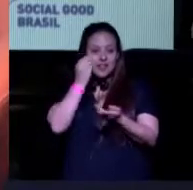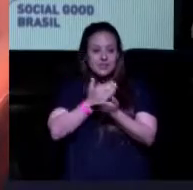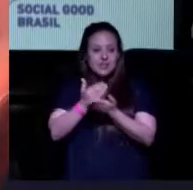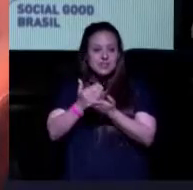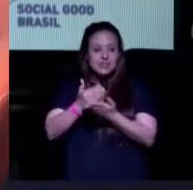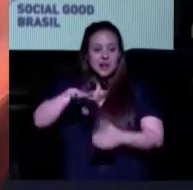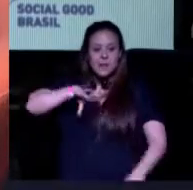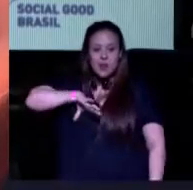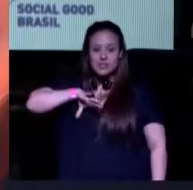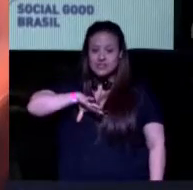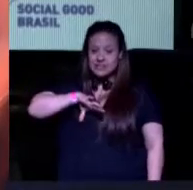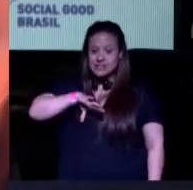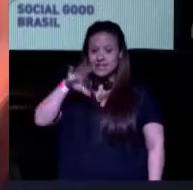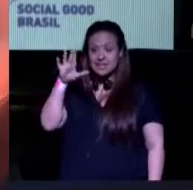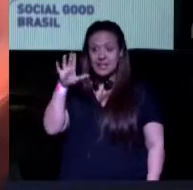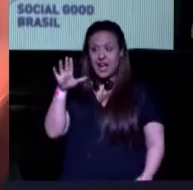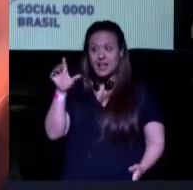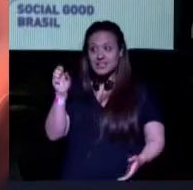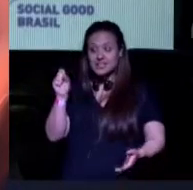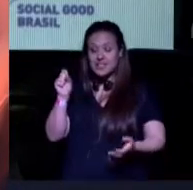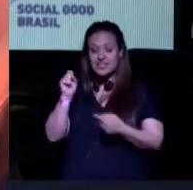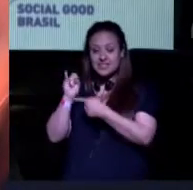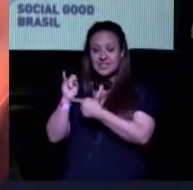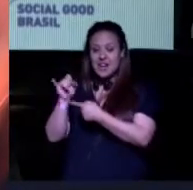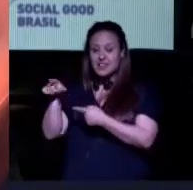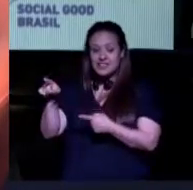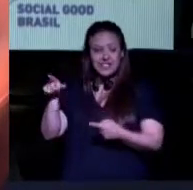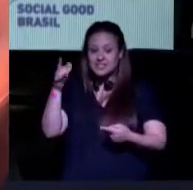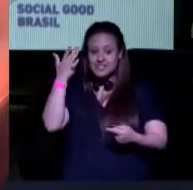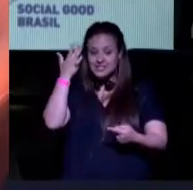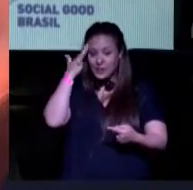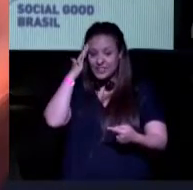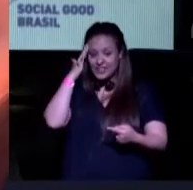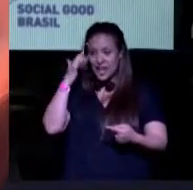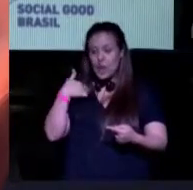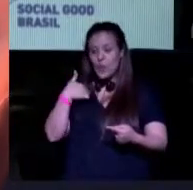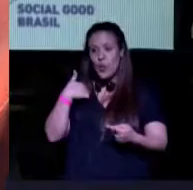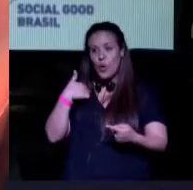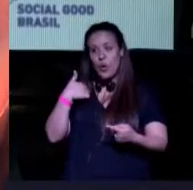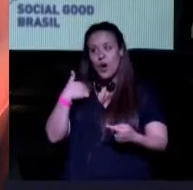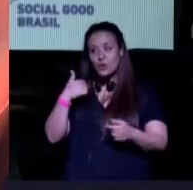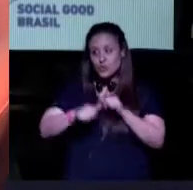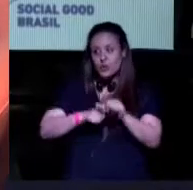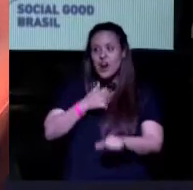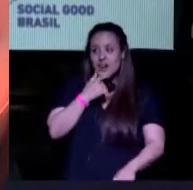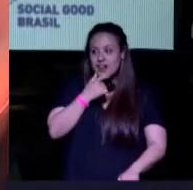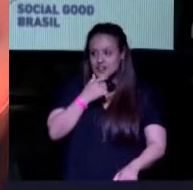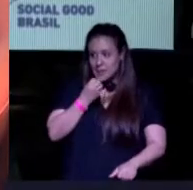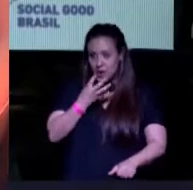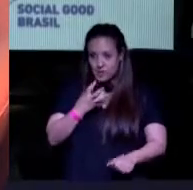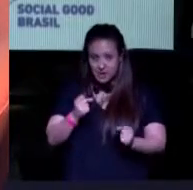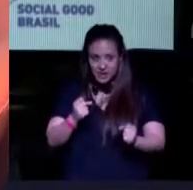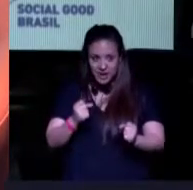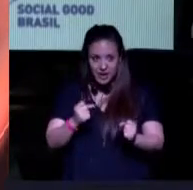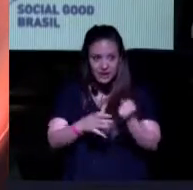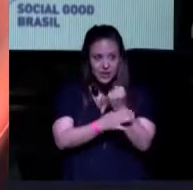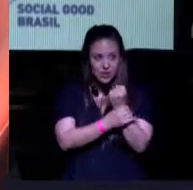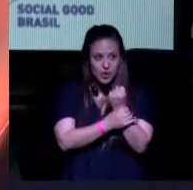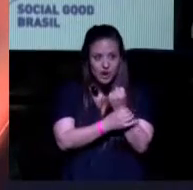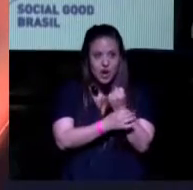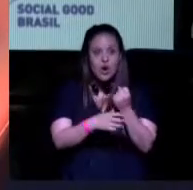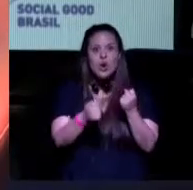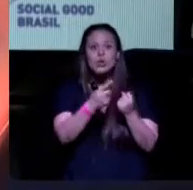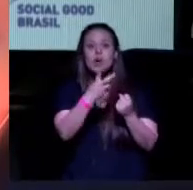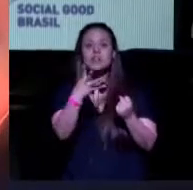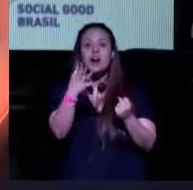entender você me falar eu toco para o inglês tá bom seguro quando as pessoas aqui